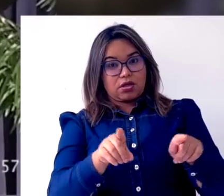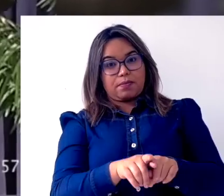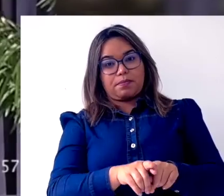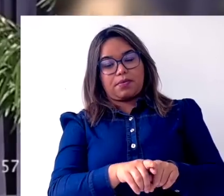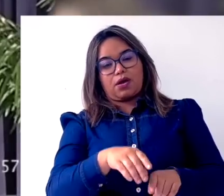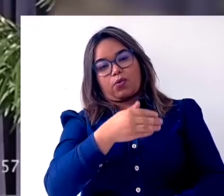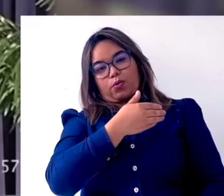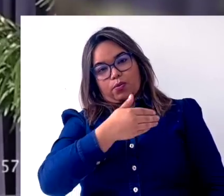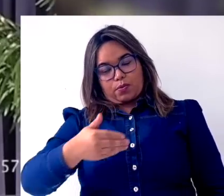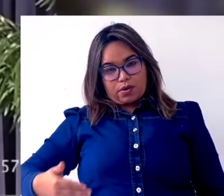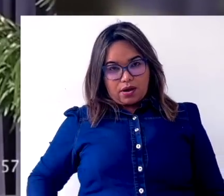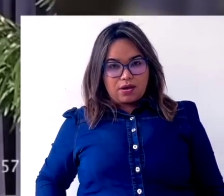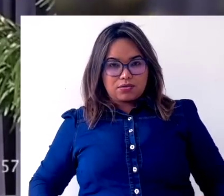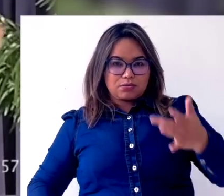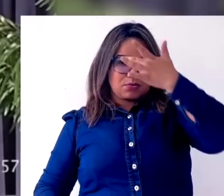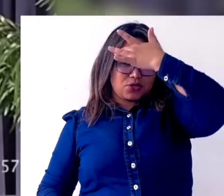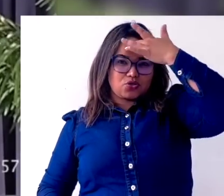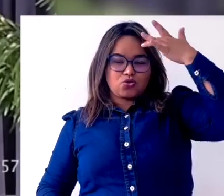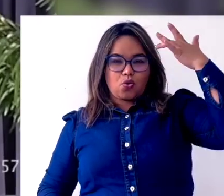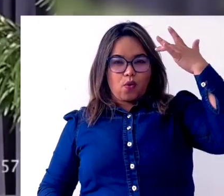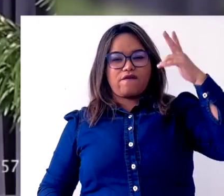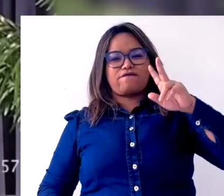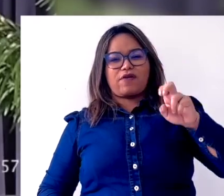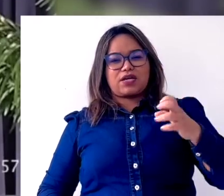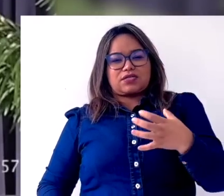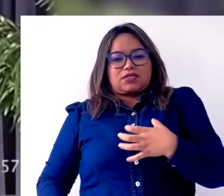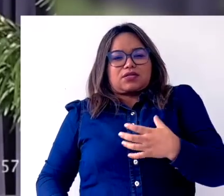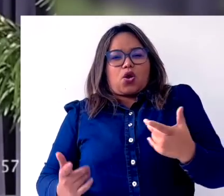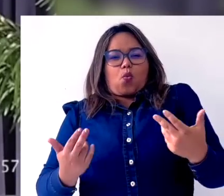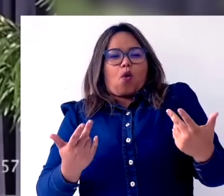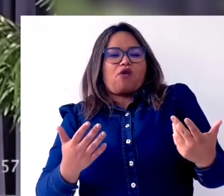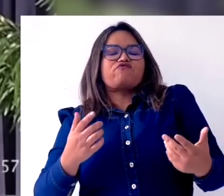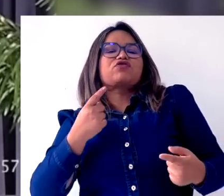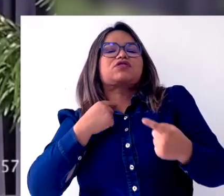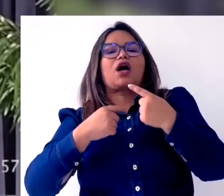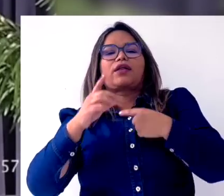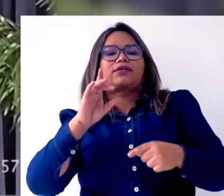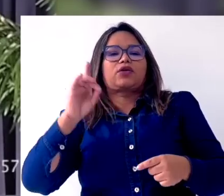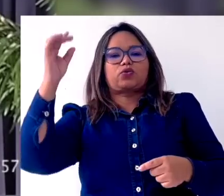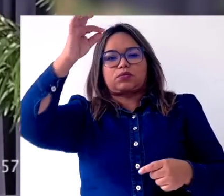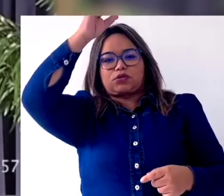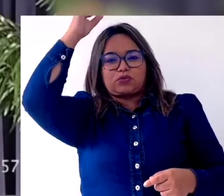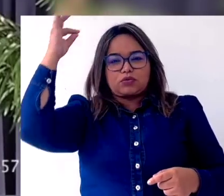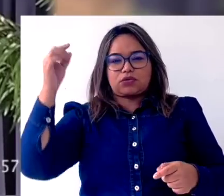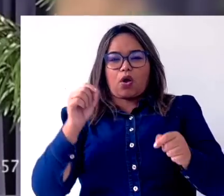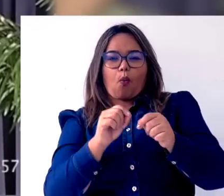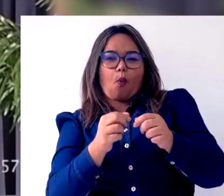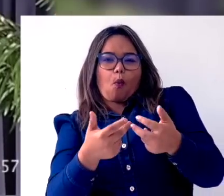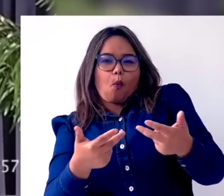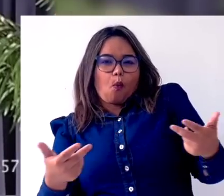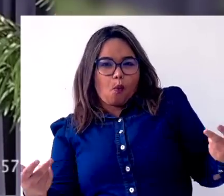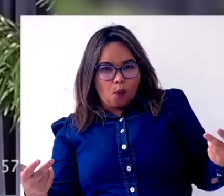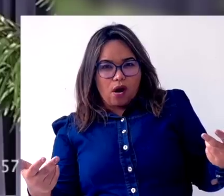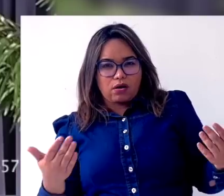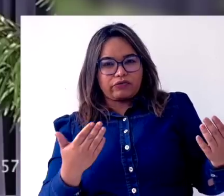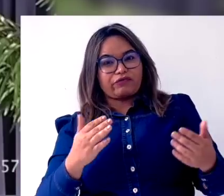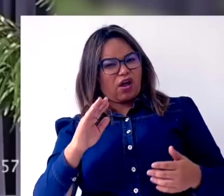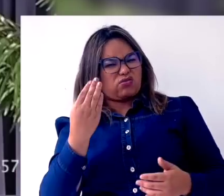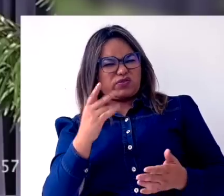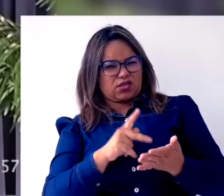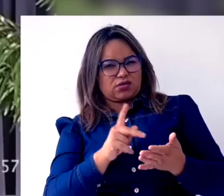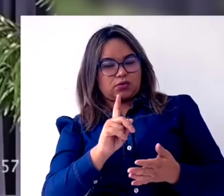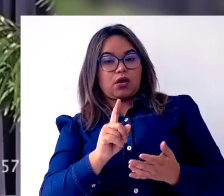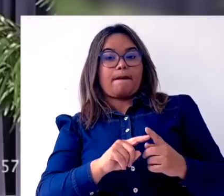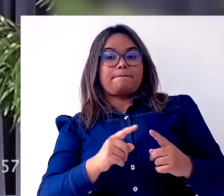por um suposto derramamento do Espírito, com sinais e maravilhas. E isso vai convencê-los de que Deus está com esse